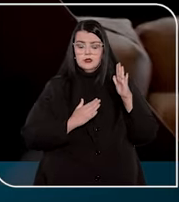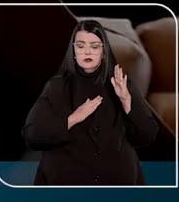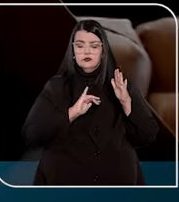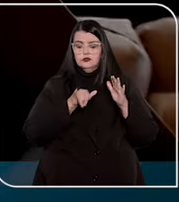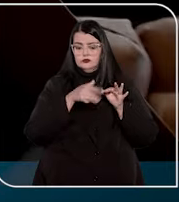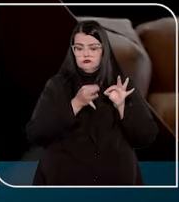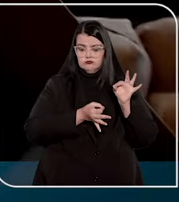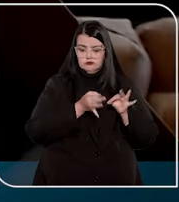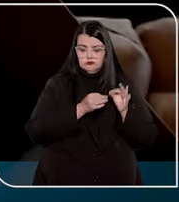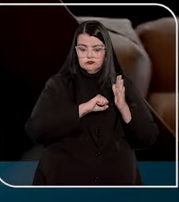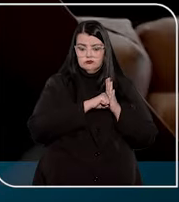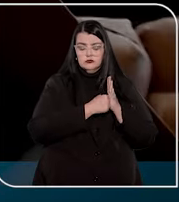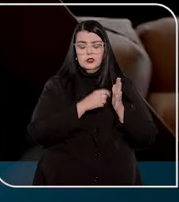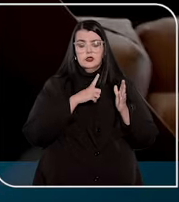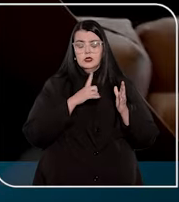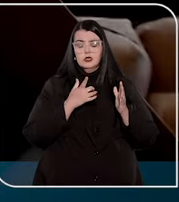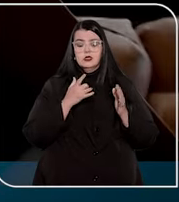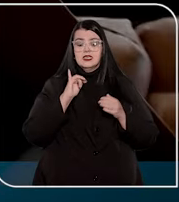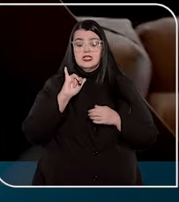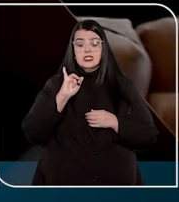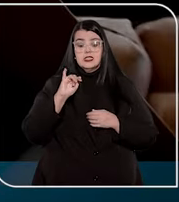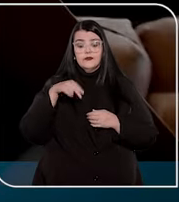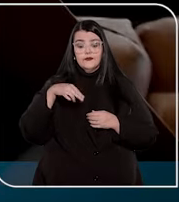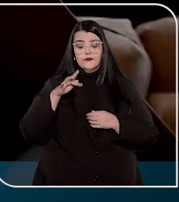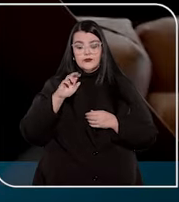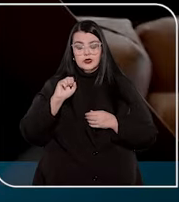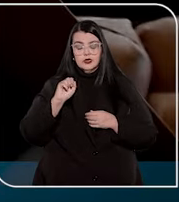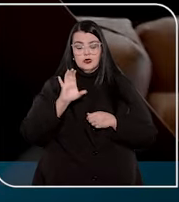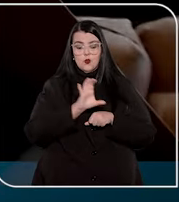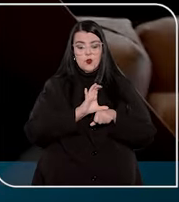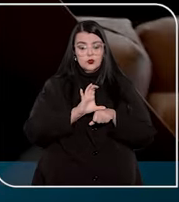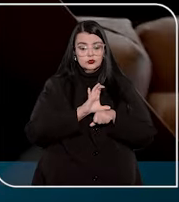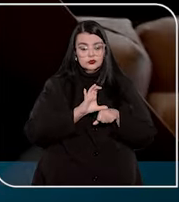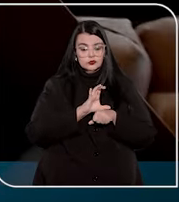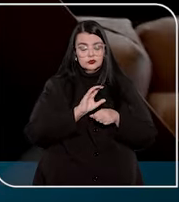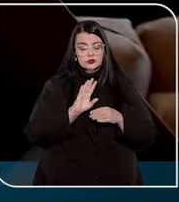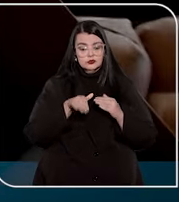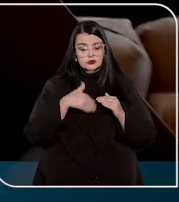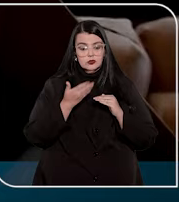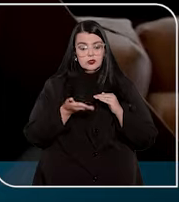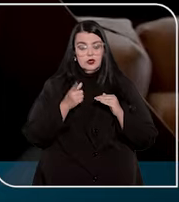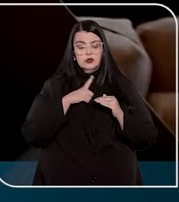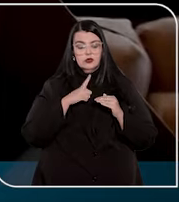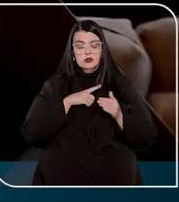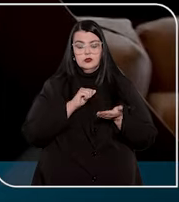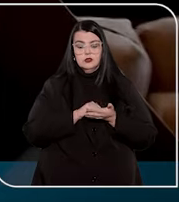julgada tem natureza infraconstitucional. A ela se atribuem